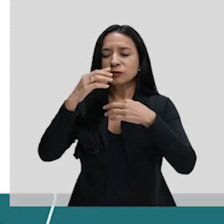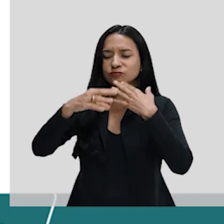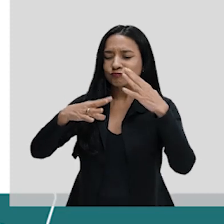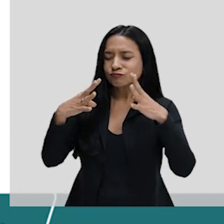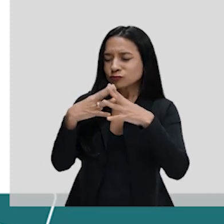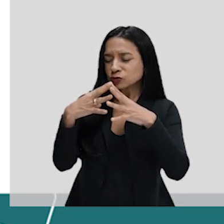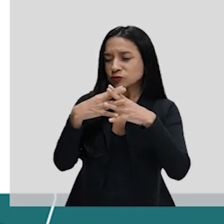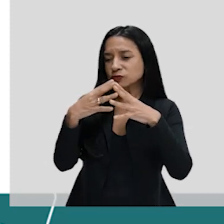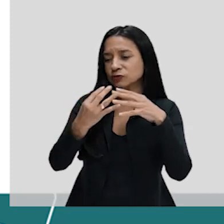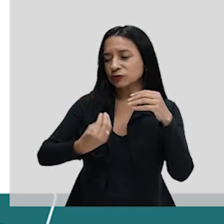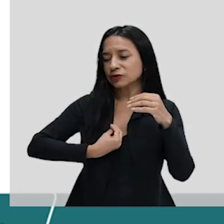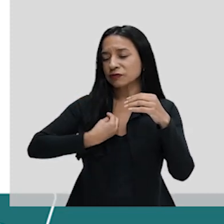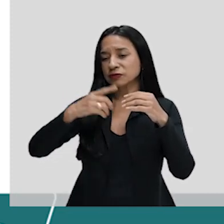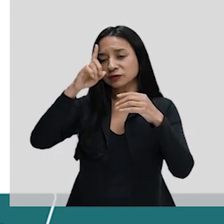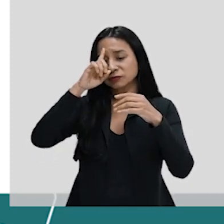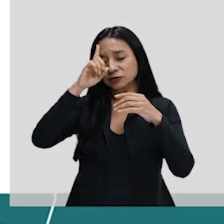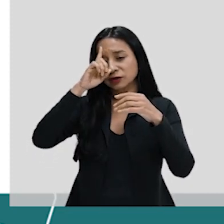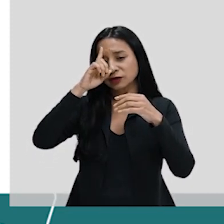suas energias.